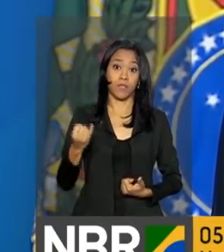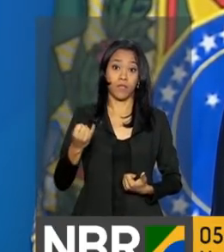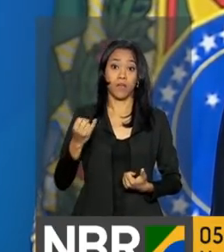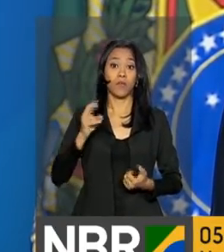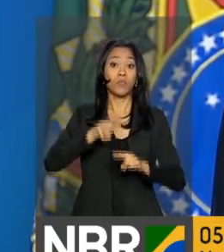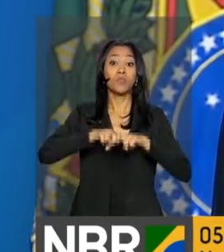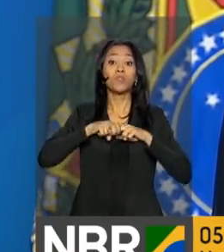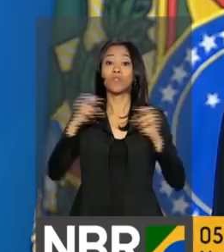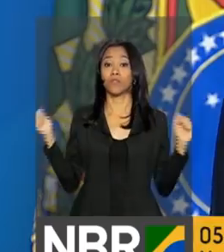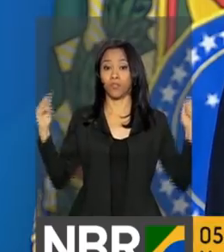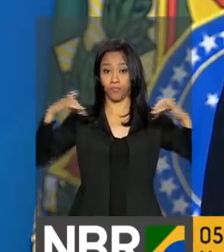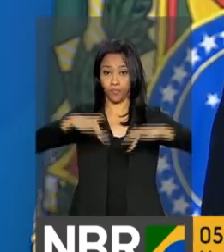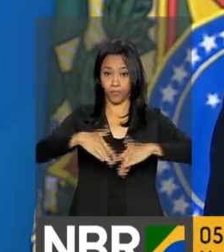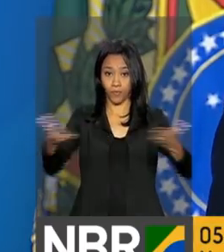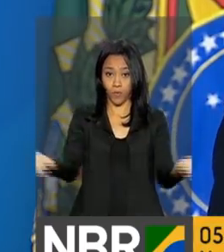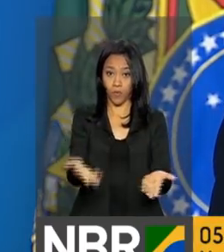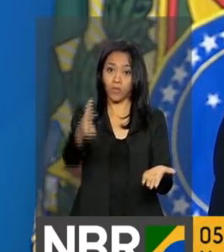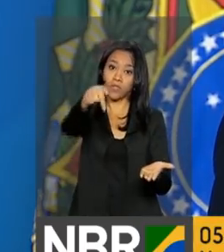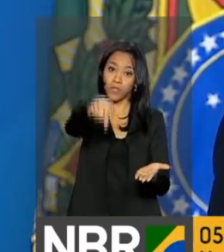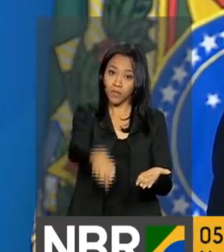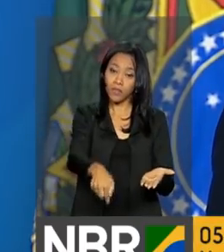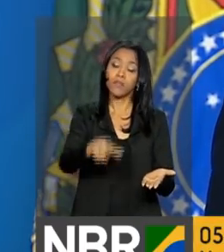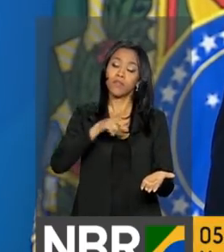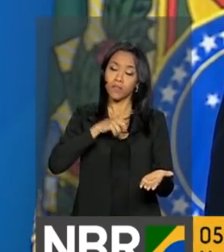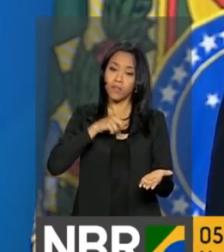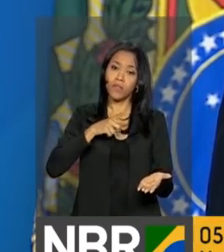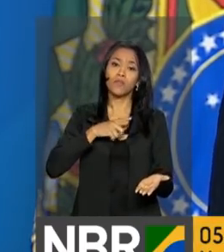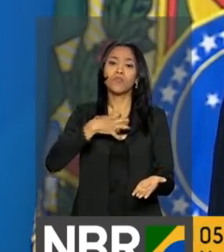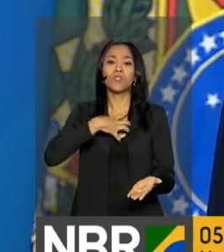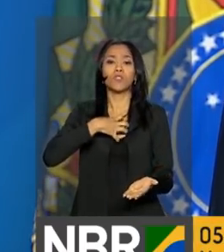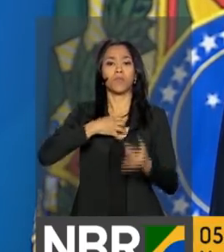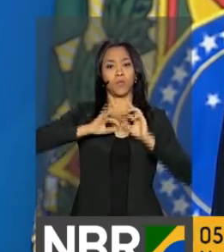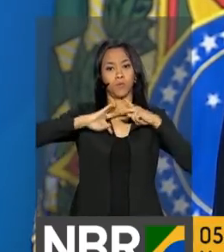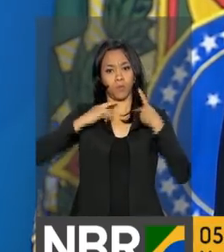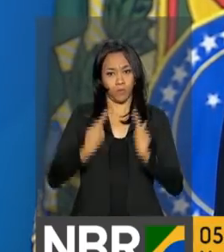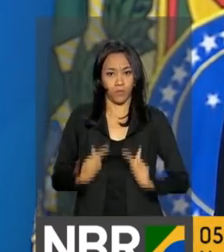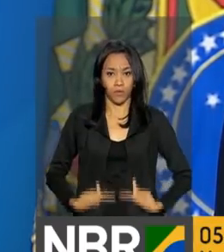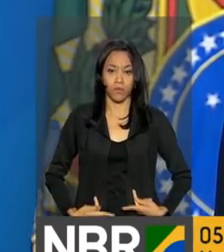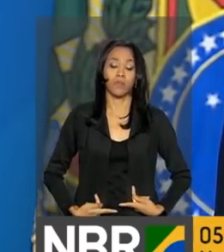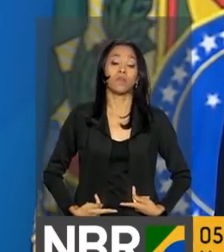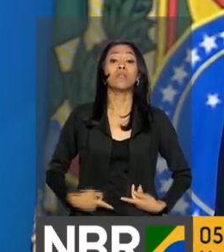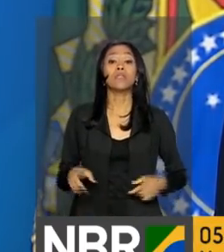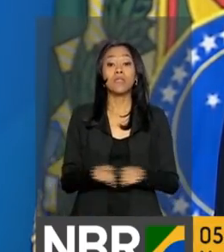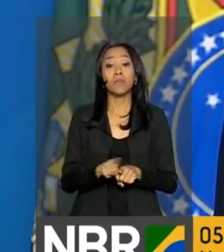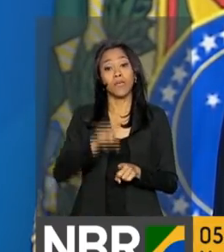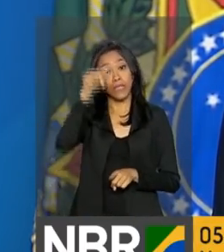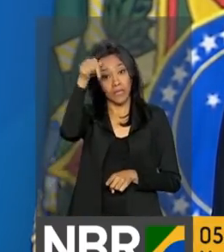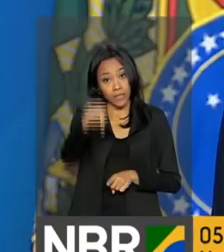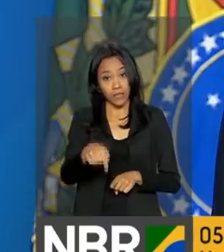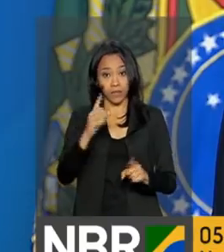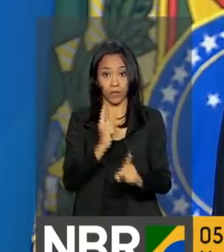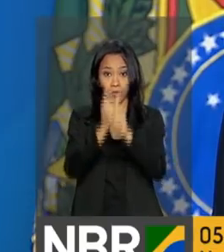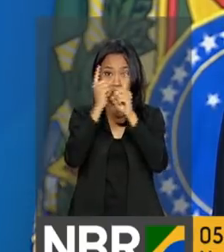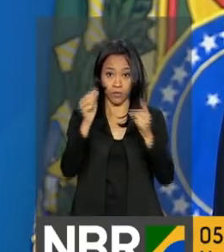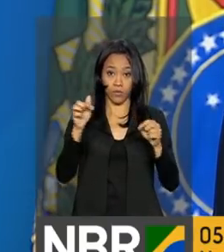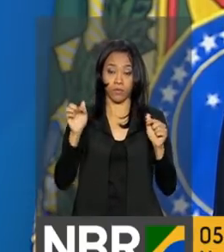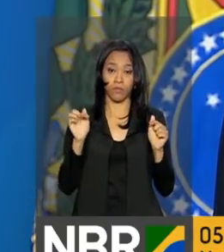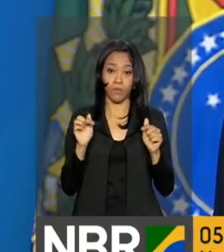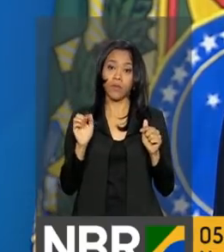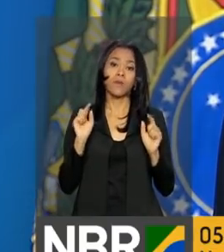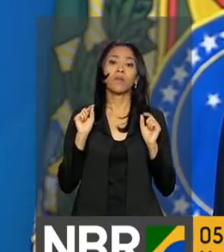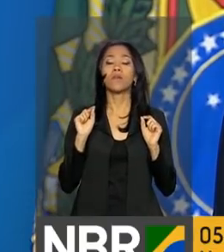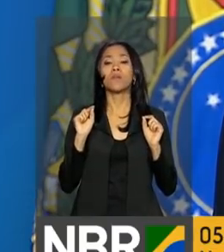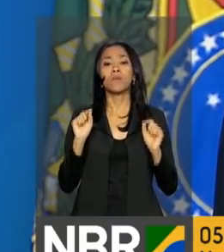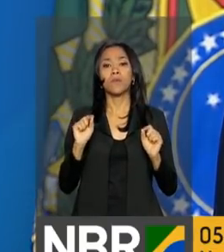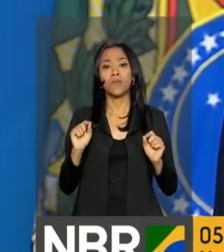hoje e que tem caráter humanitário porque também marcamos nesta solenidade um importante